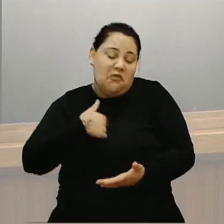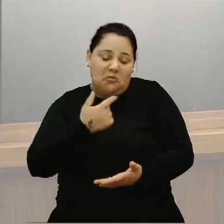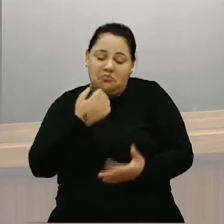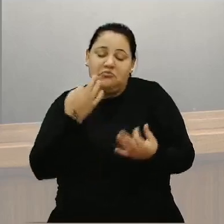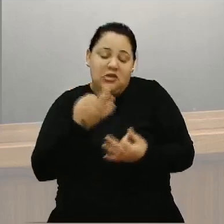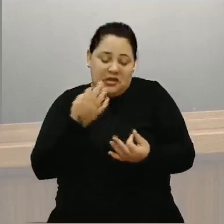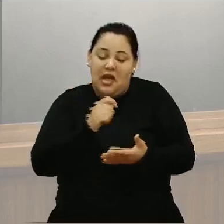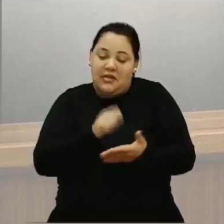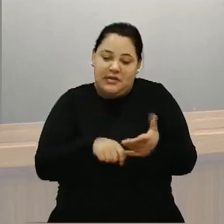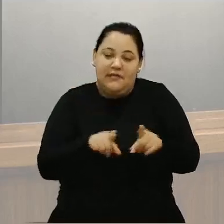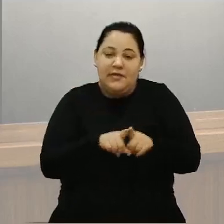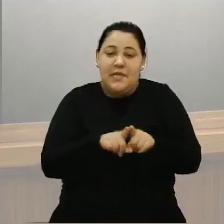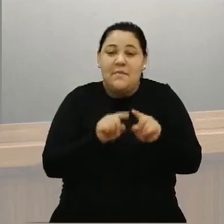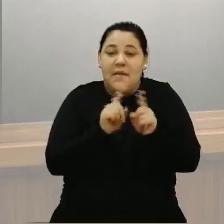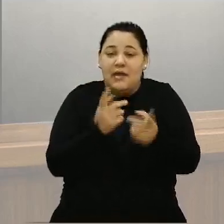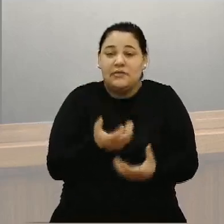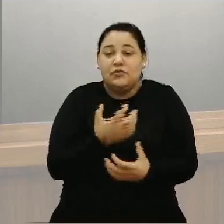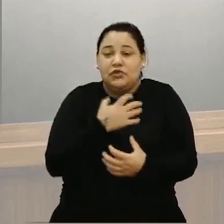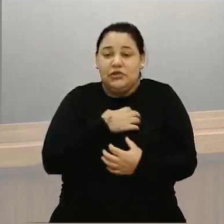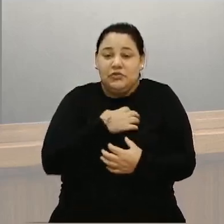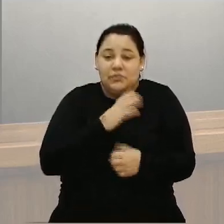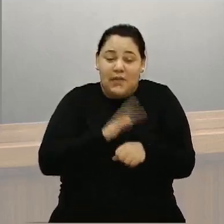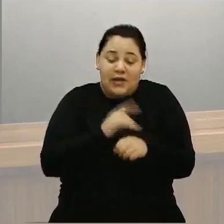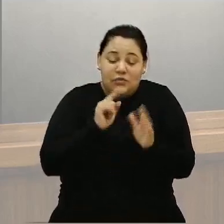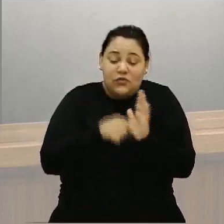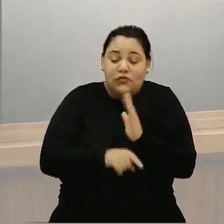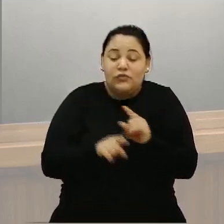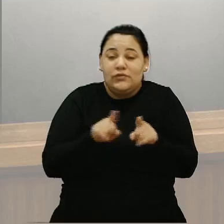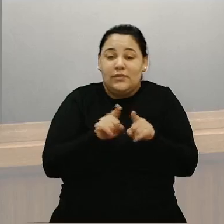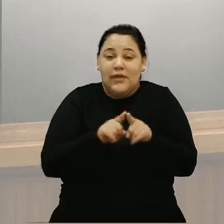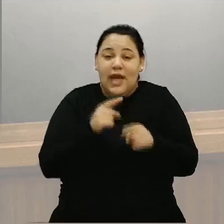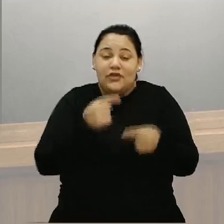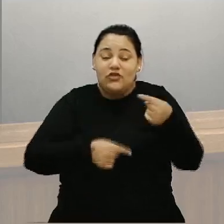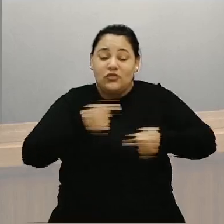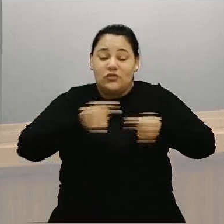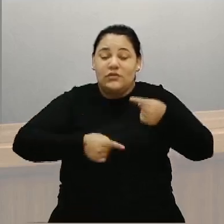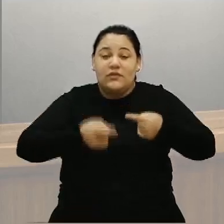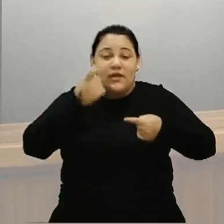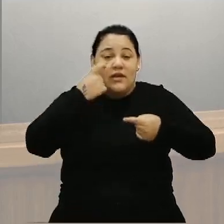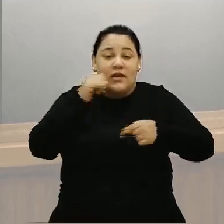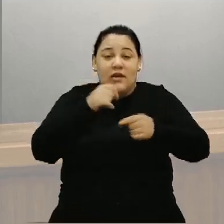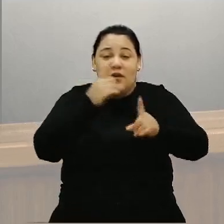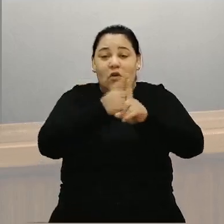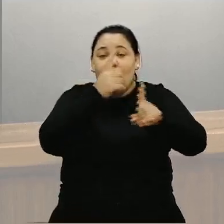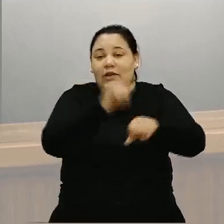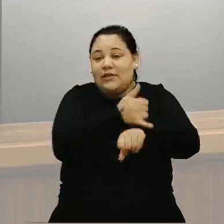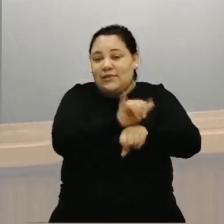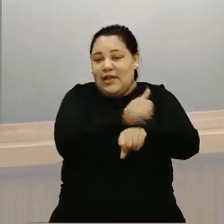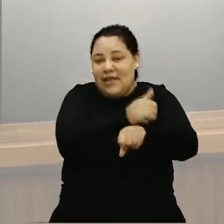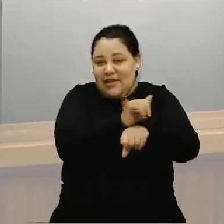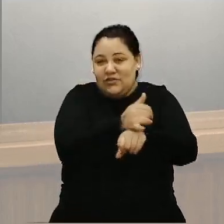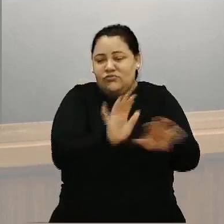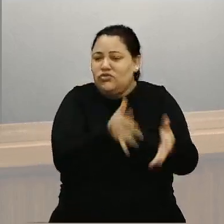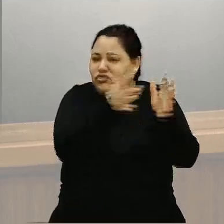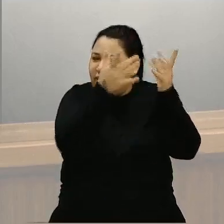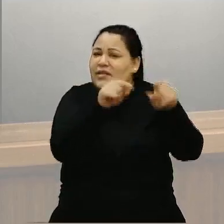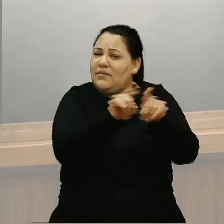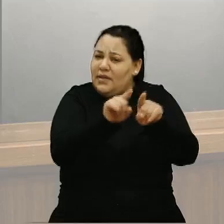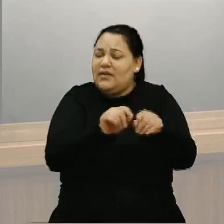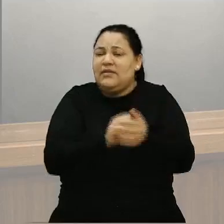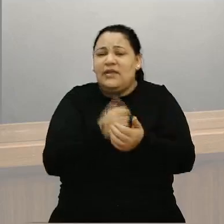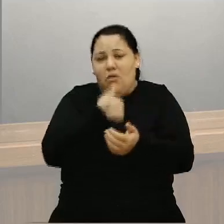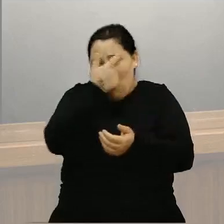mas também é uma forma de aprofundar o debate e ver formas de incentivo mesmo, né? Acho